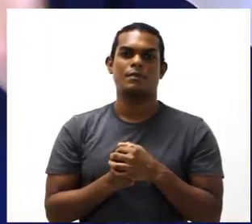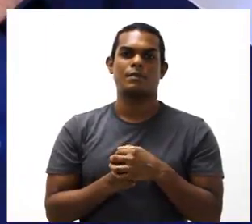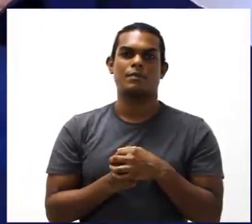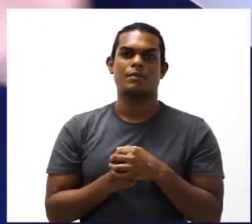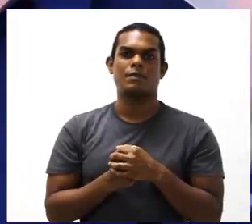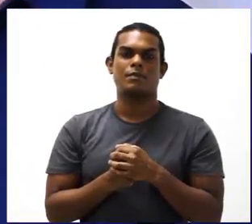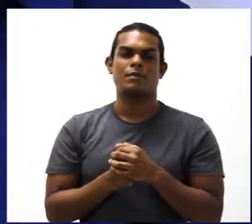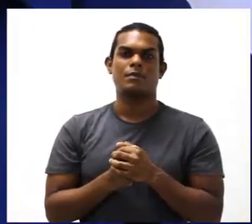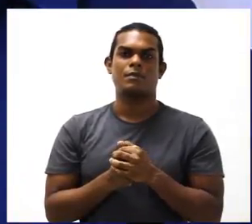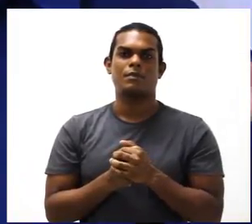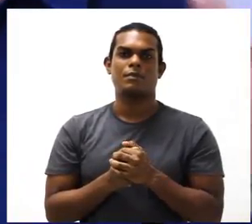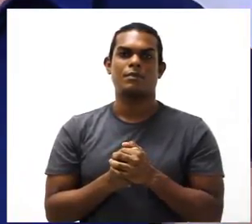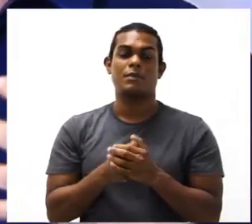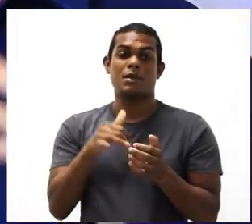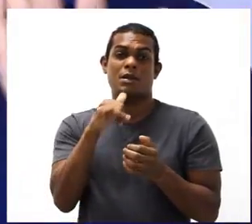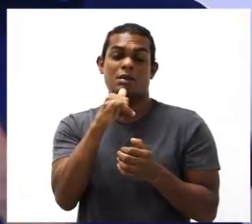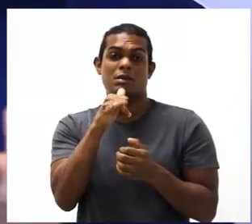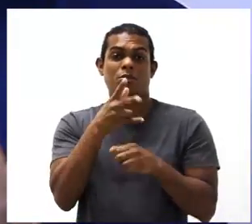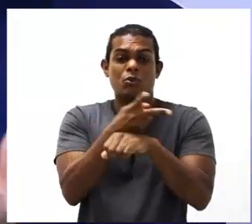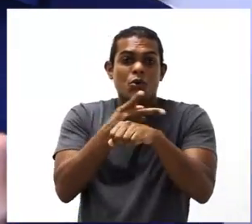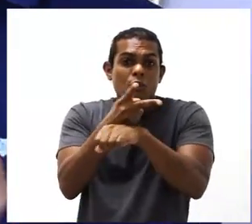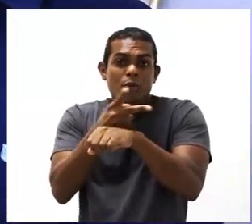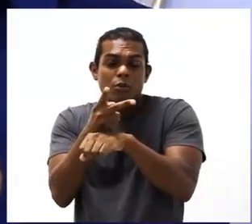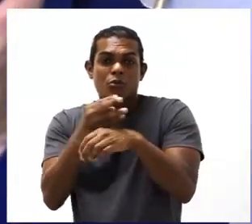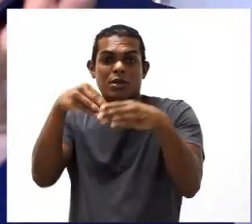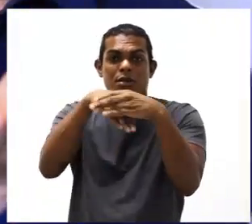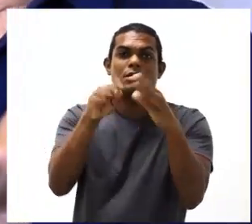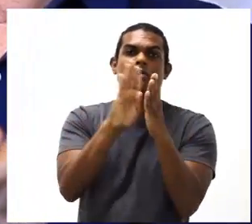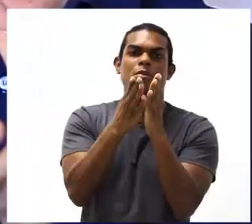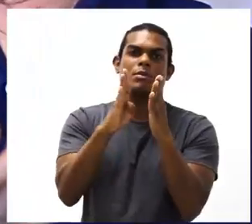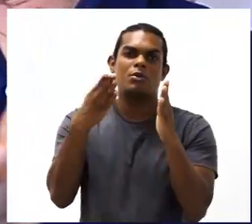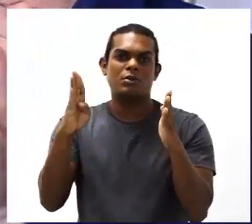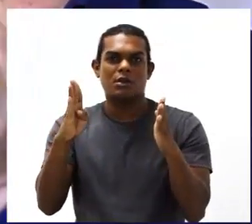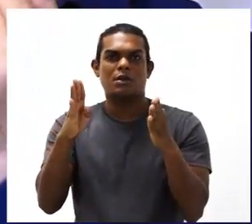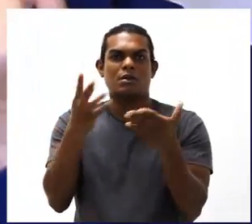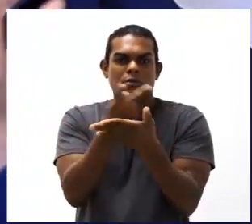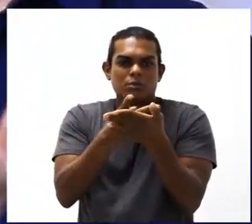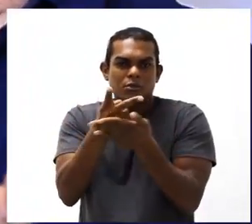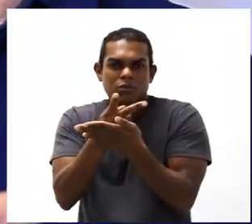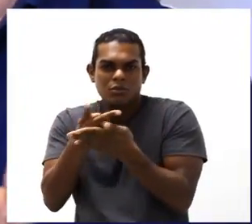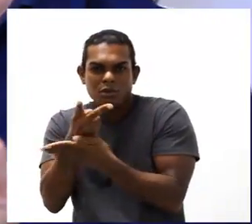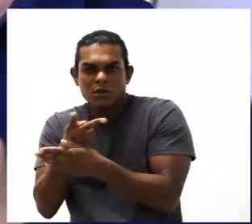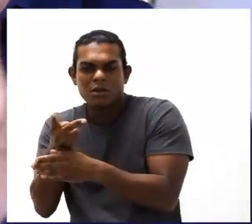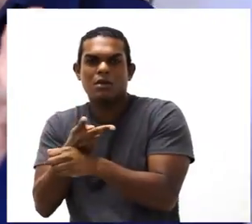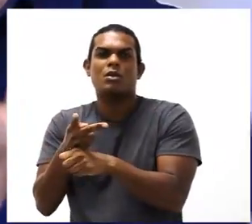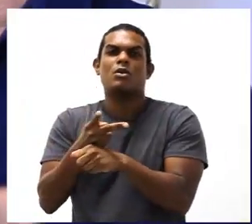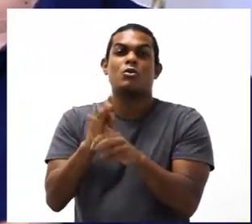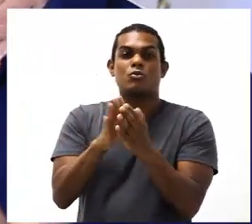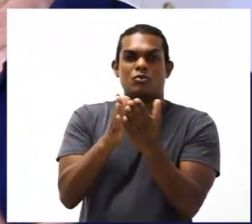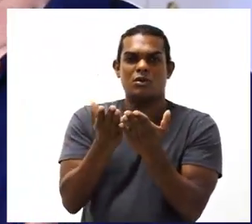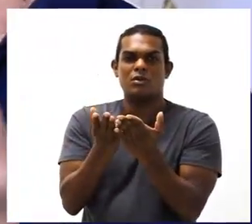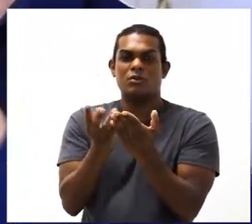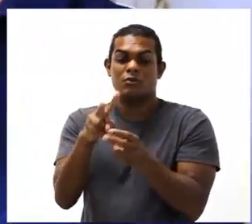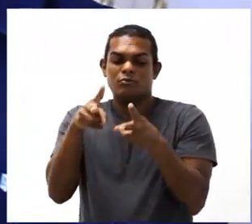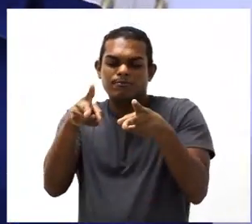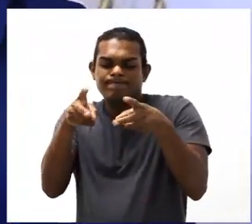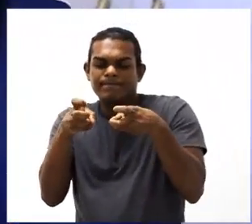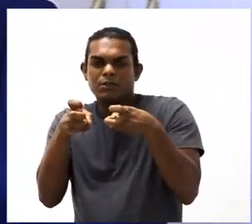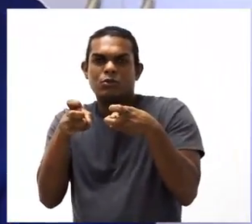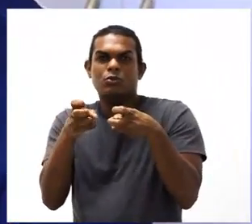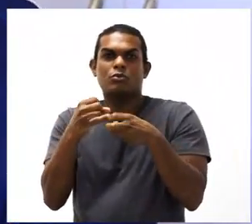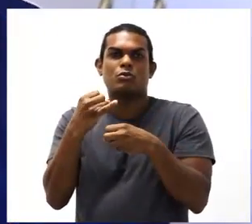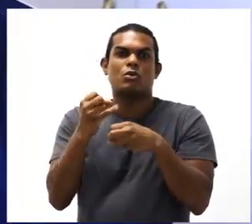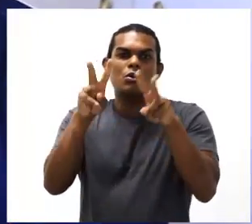contexto, são dados. No momento que eu identifico, que eu localizo aquilo que me interessa, aquele dado que me interessa, para mim ele tem